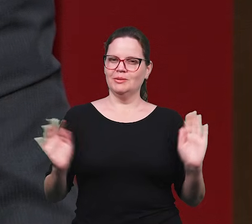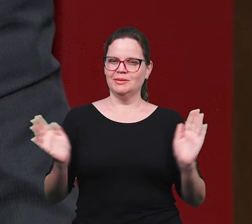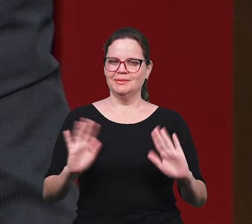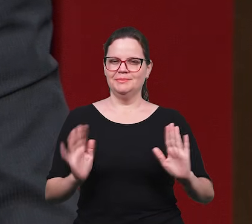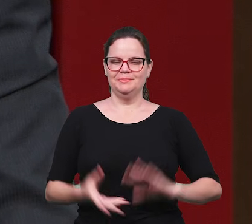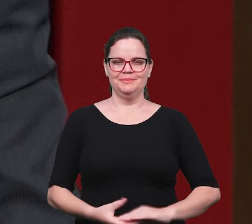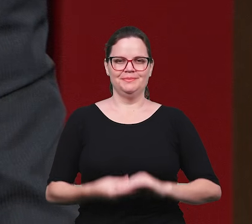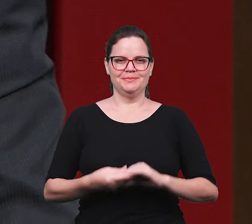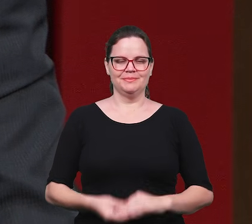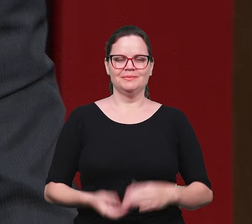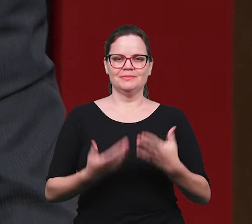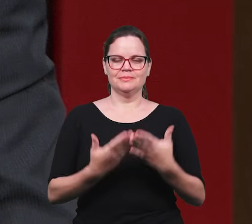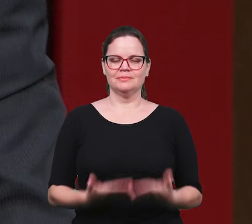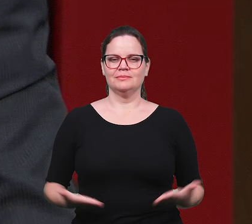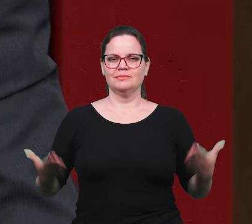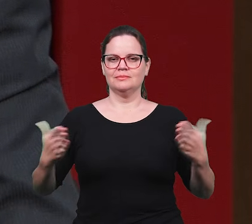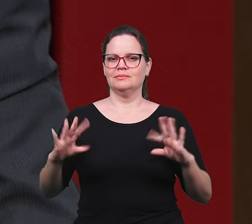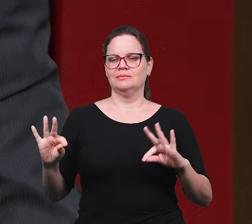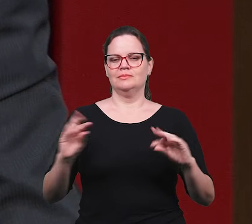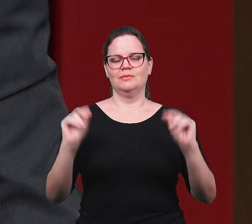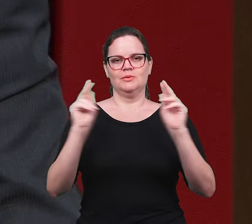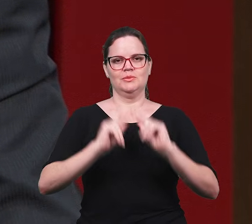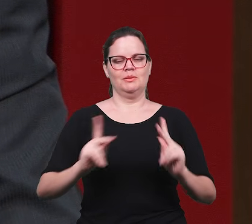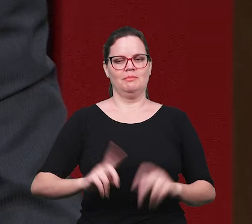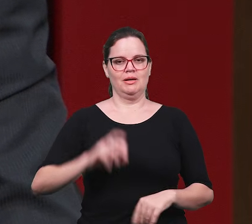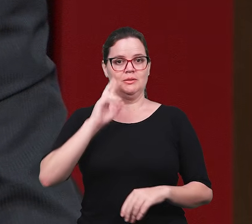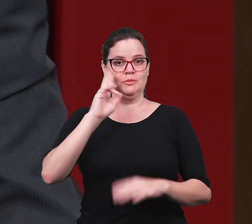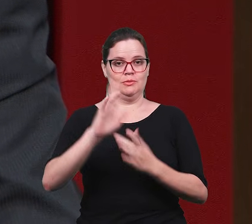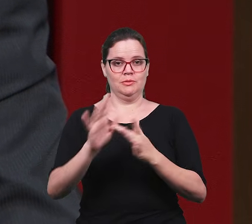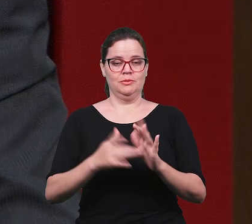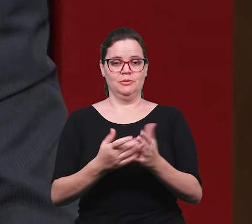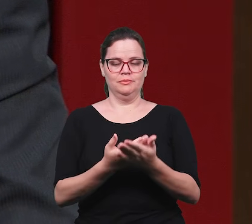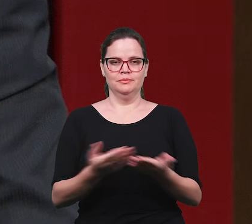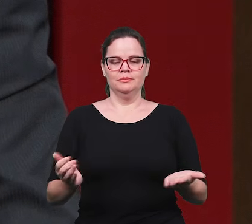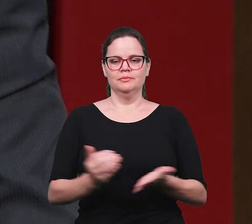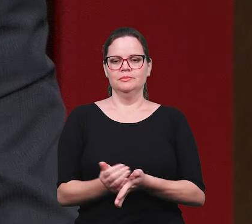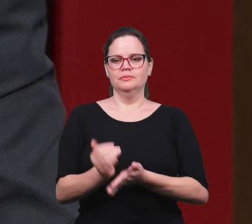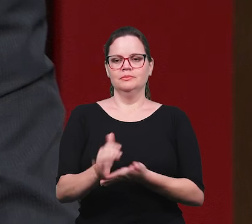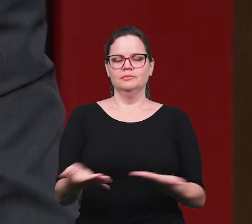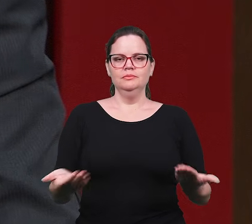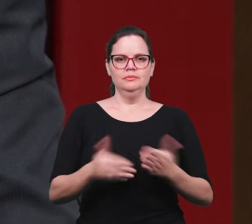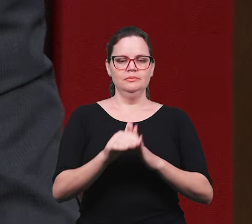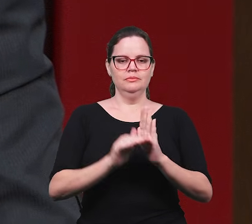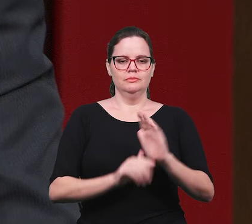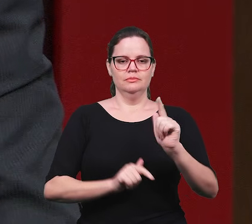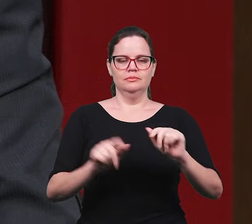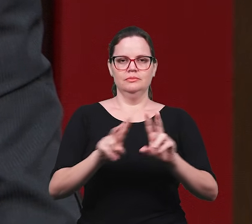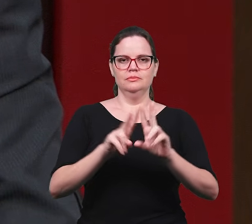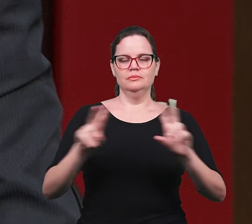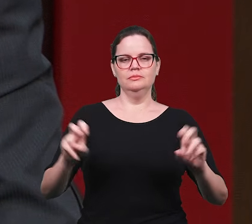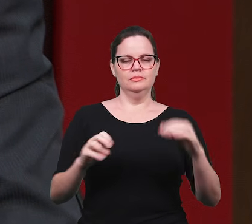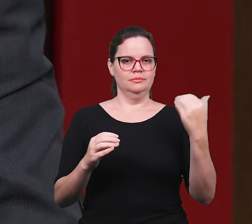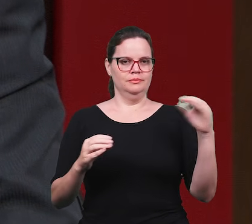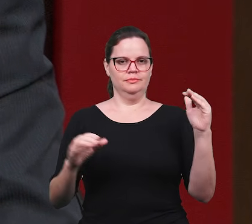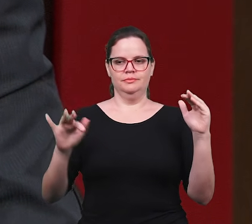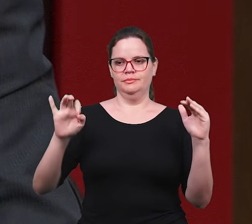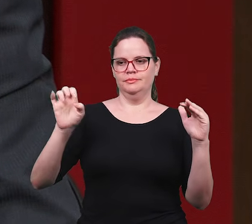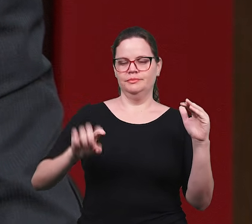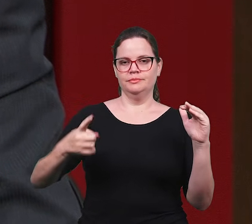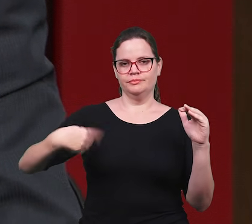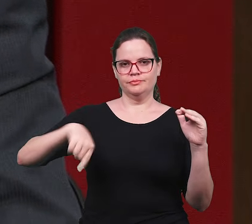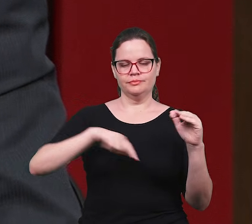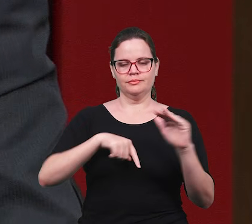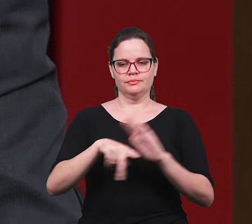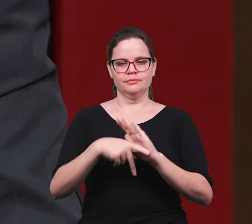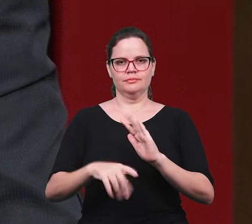Olá, eu quero saudar a todos com a paz do Senhor Jesus. Estamos iniciando mais um programa Ciência e Fé da Igreja Cristã